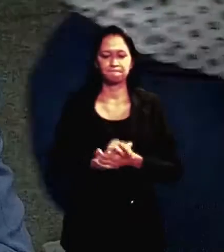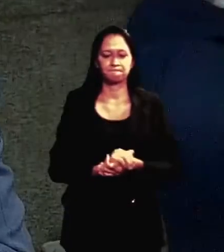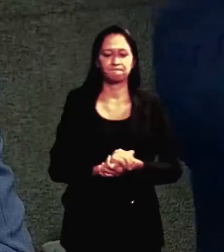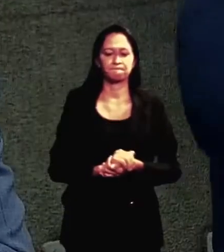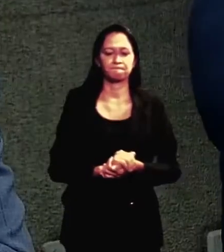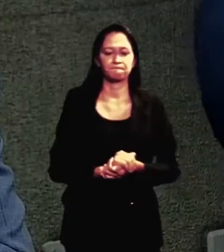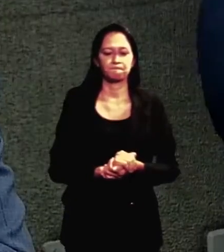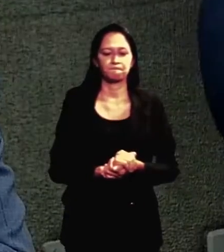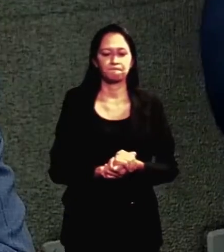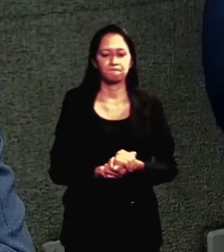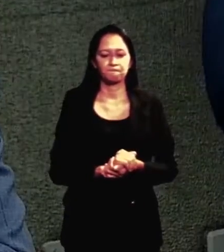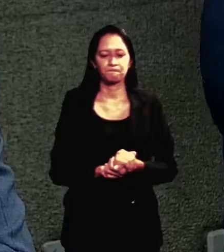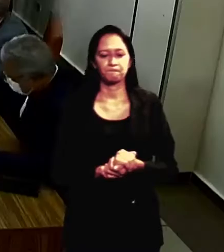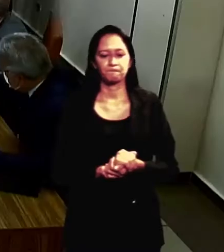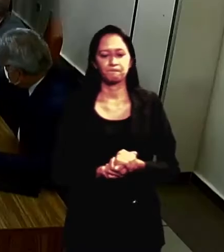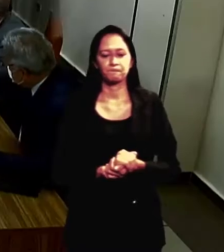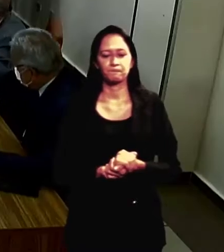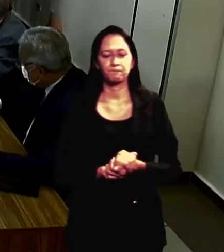foi votado